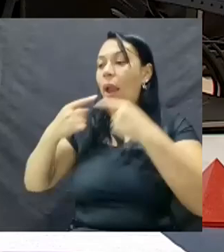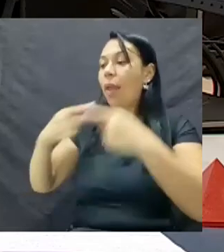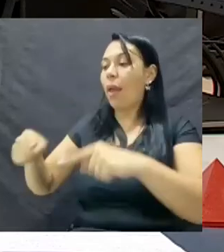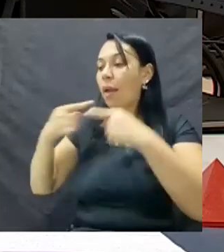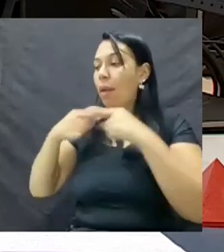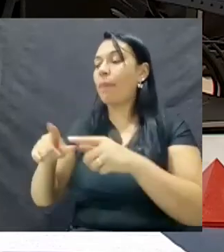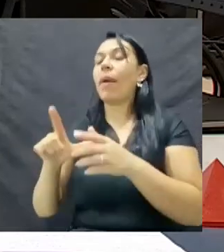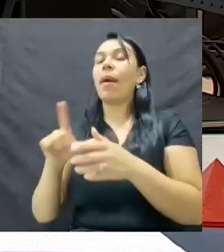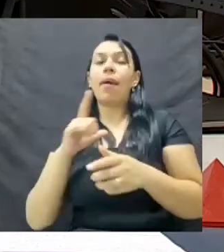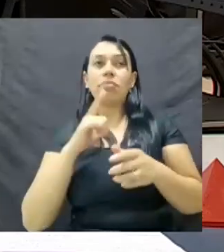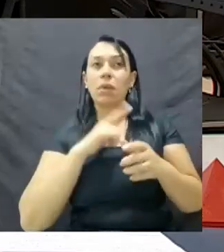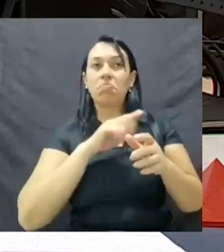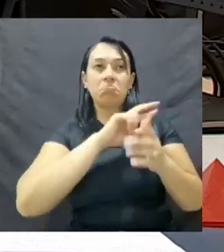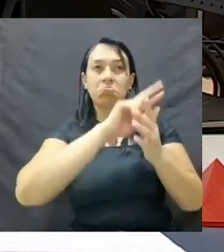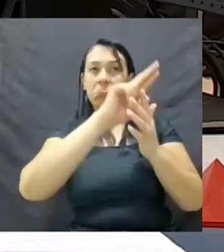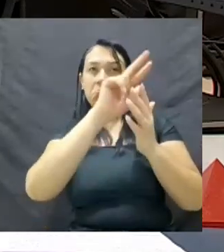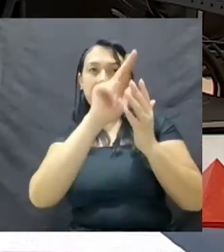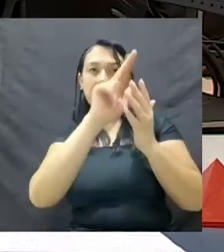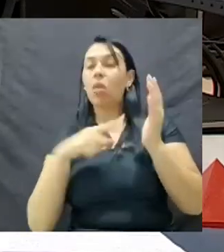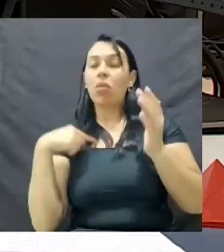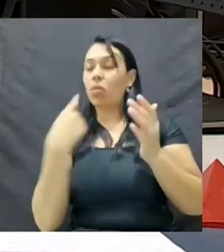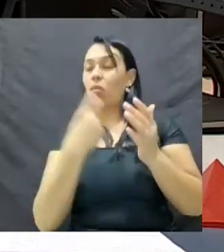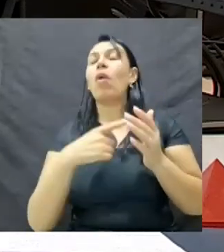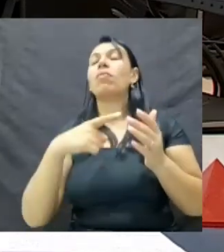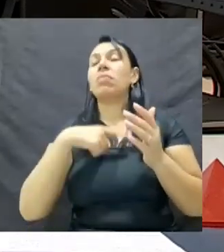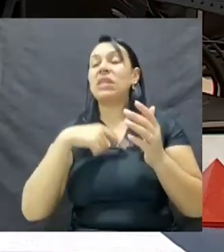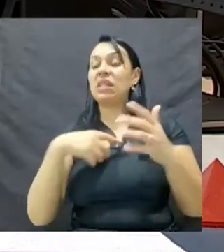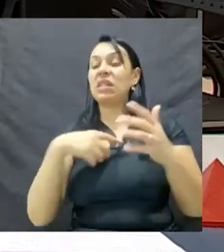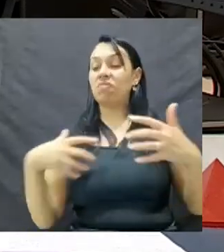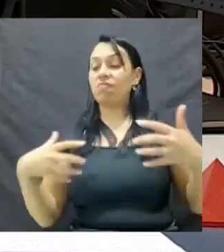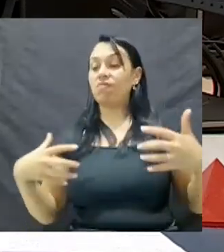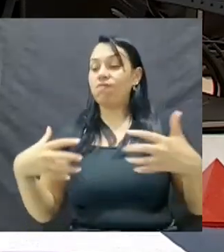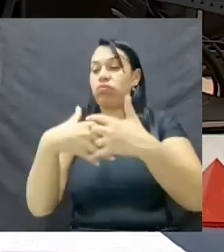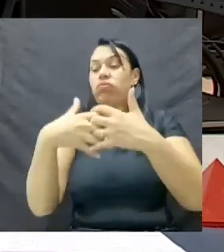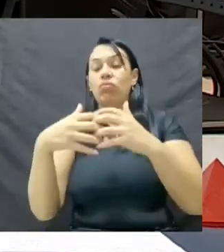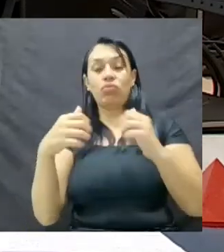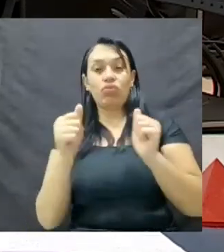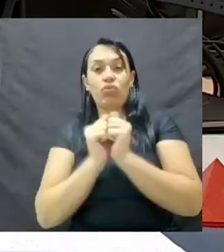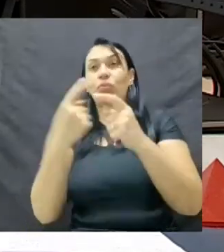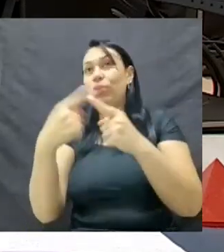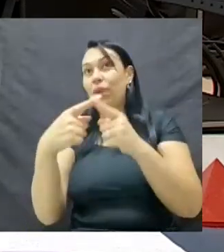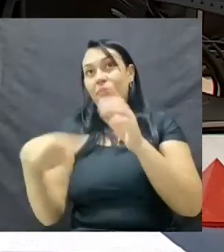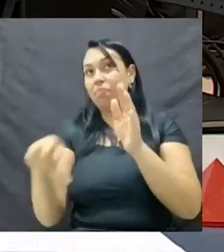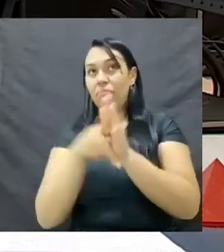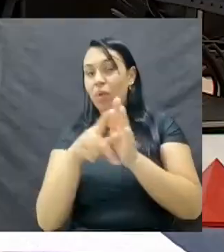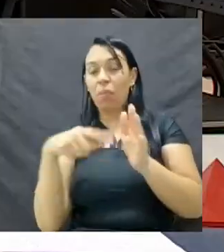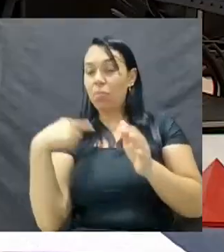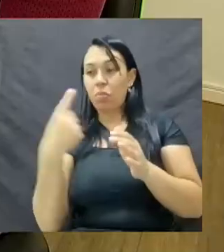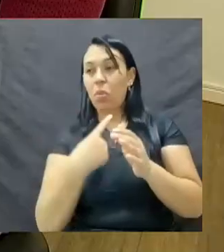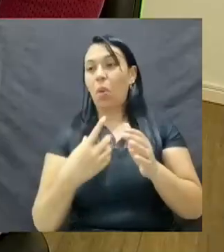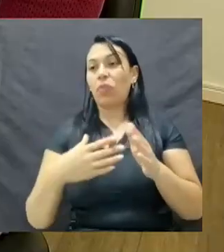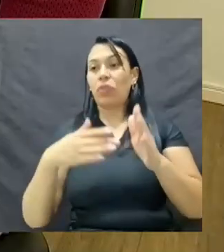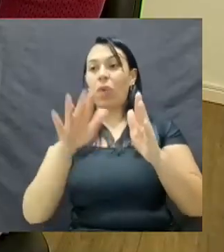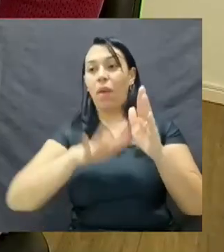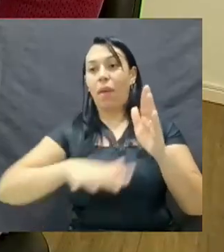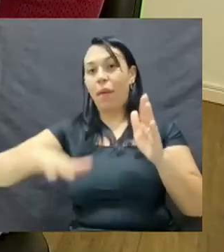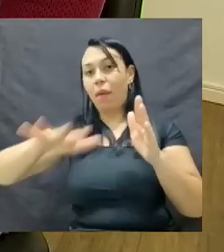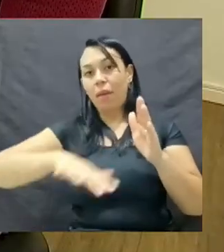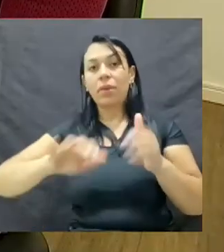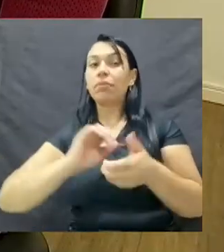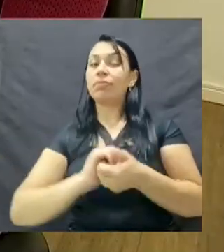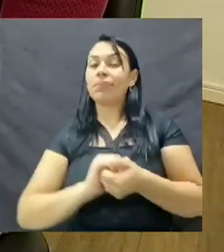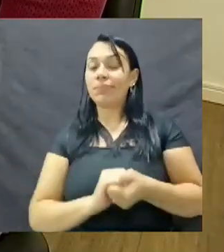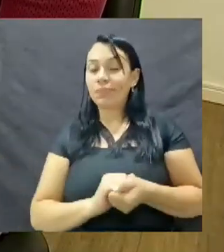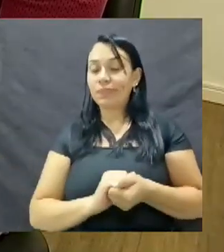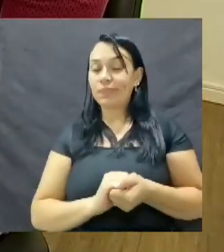mas nós temos que estar numa sinergia com todos eles também, porque eles fazem parte também de um ciclo de processo. Né? Então, é importante